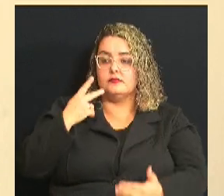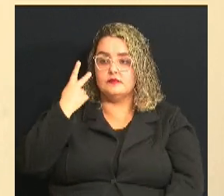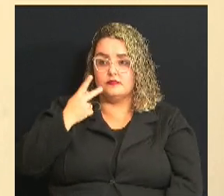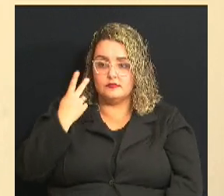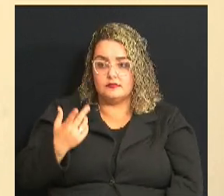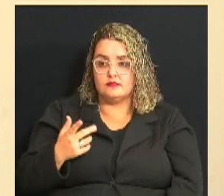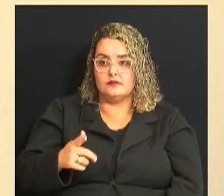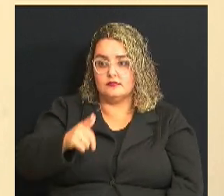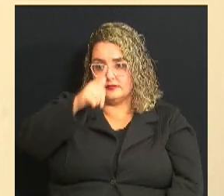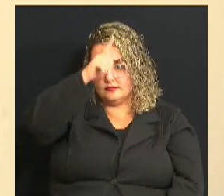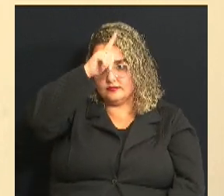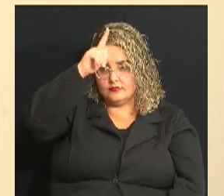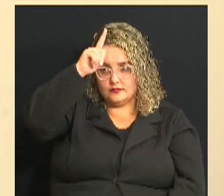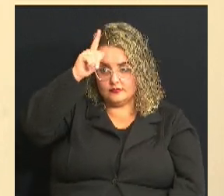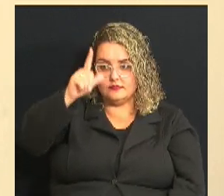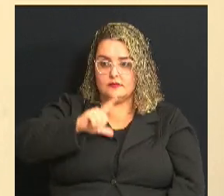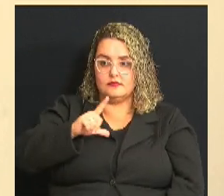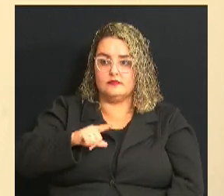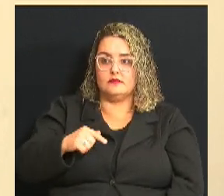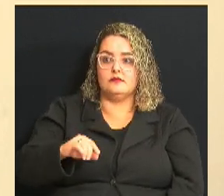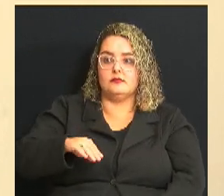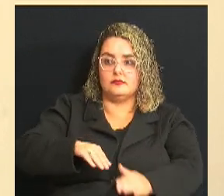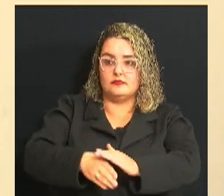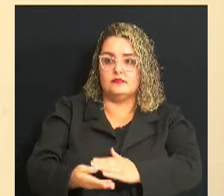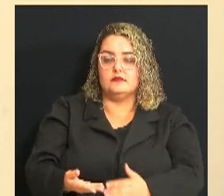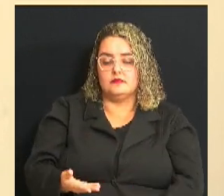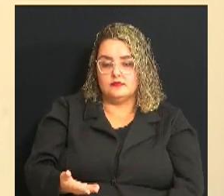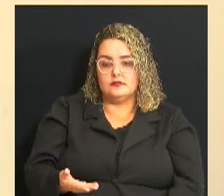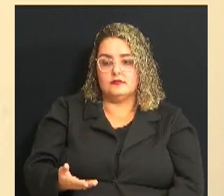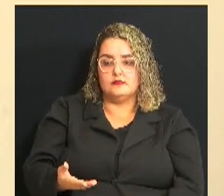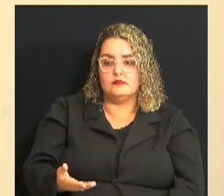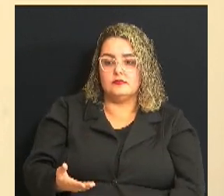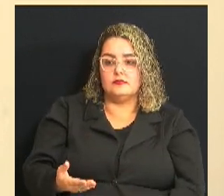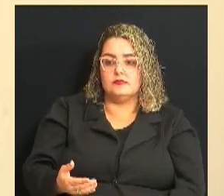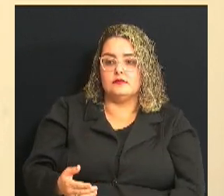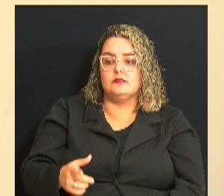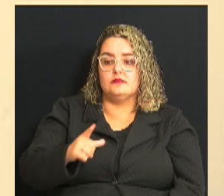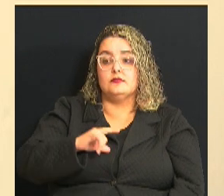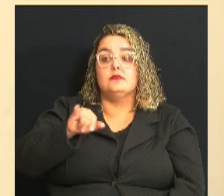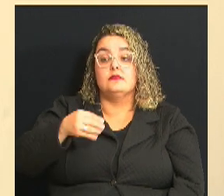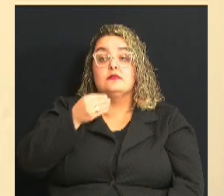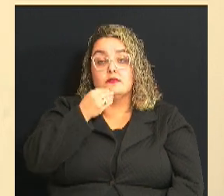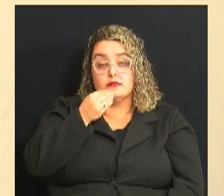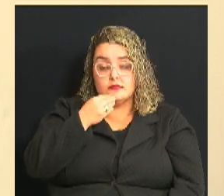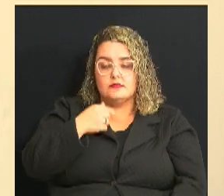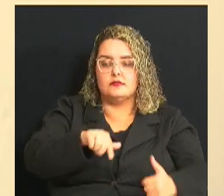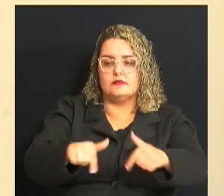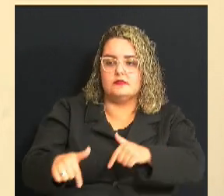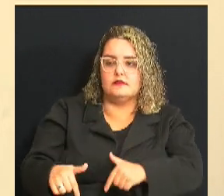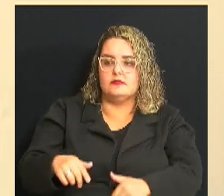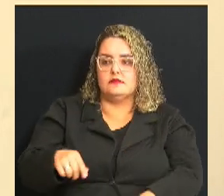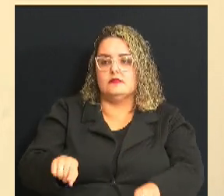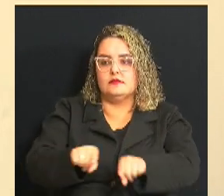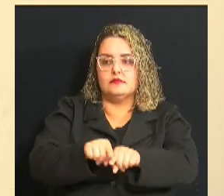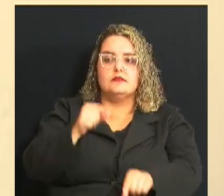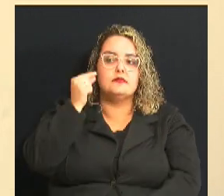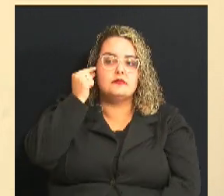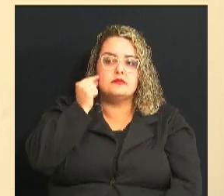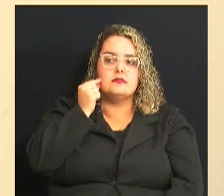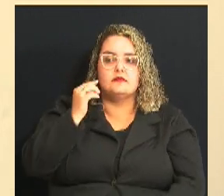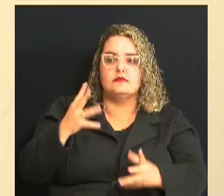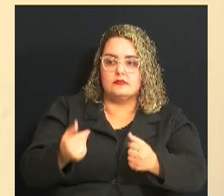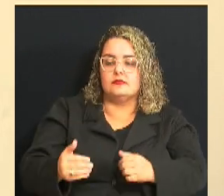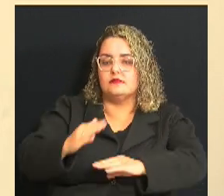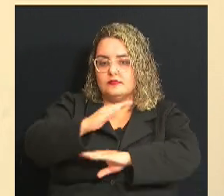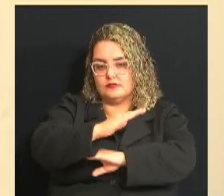Gustavo Peta, né, com quem eu tive a oportunidade de trabalhar na prefeitura também, o vereador Marcelo Silva e todo o corpo aqui da Câmara